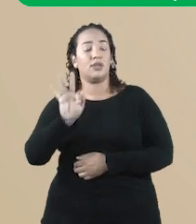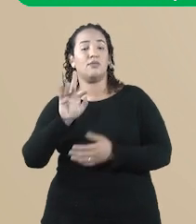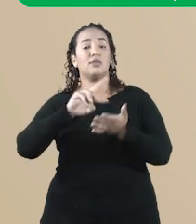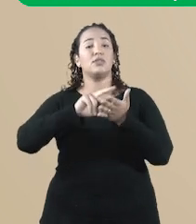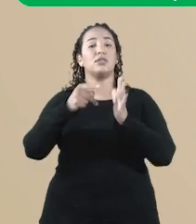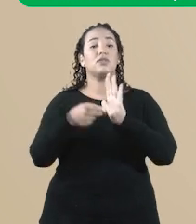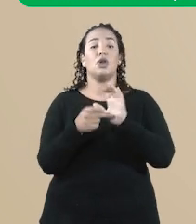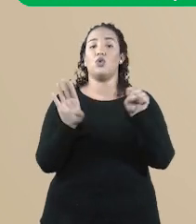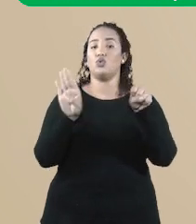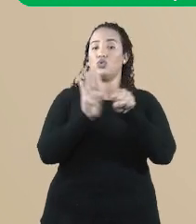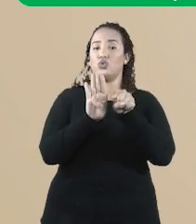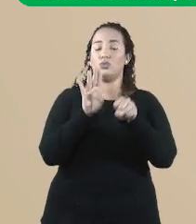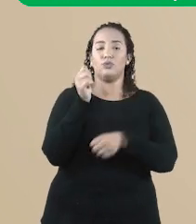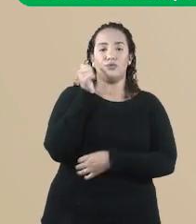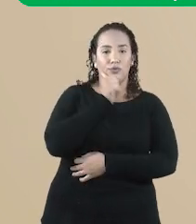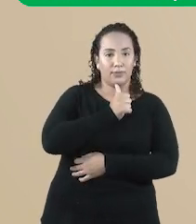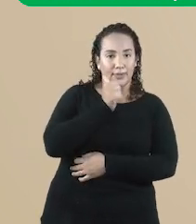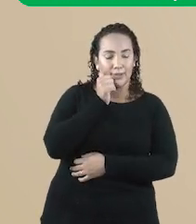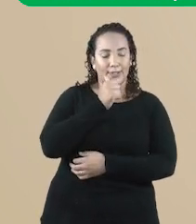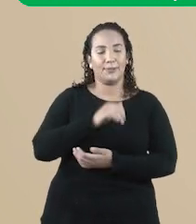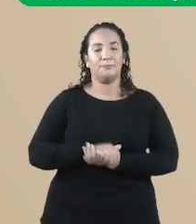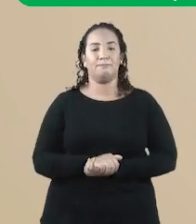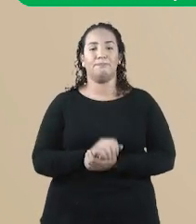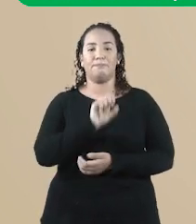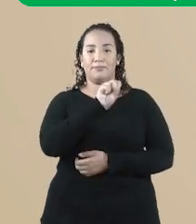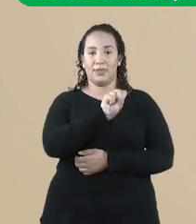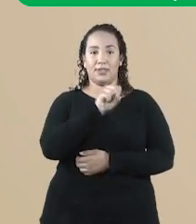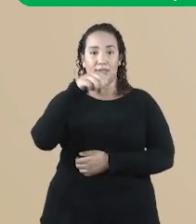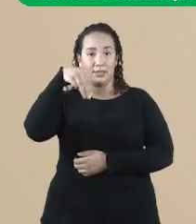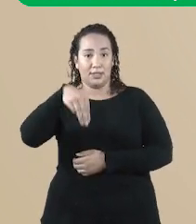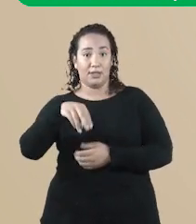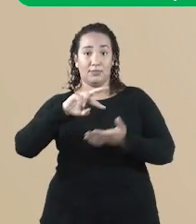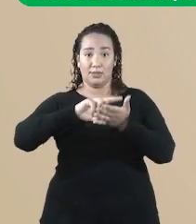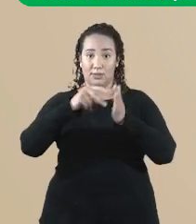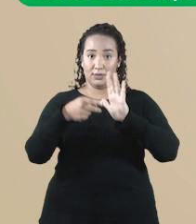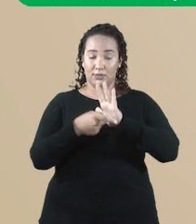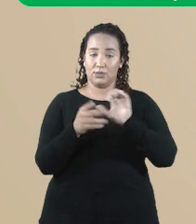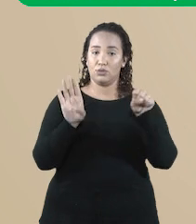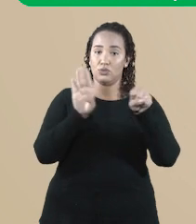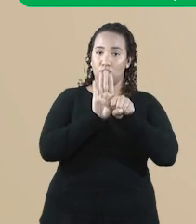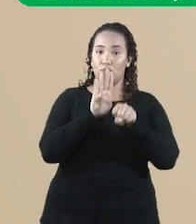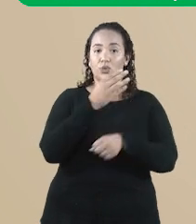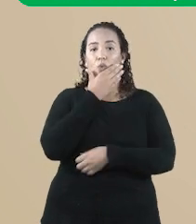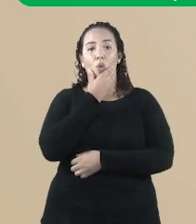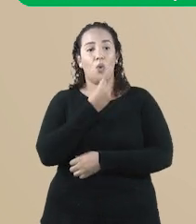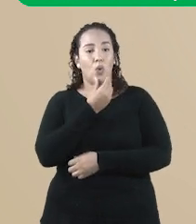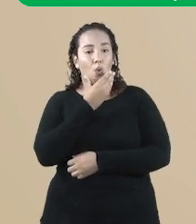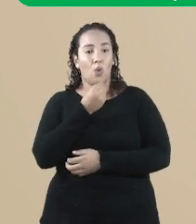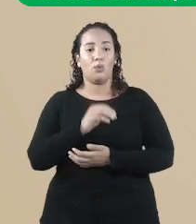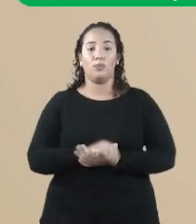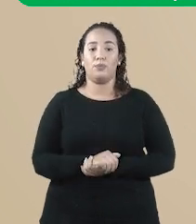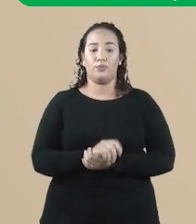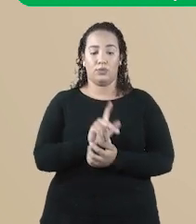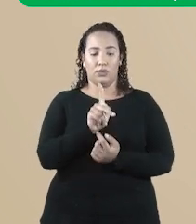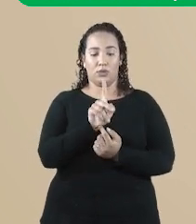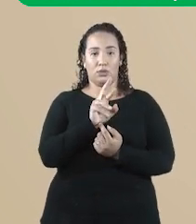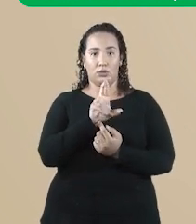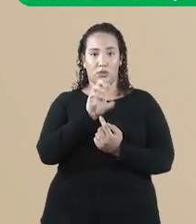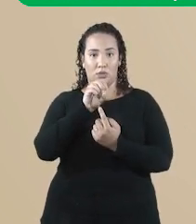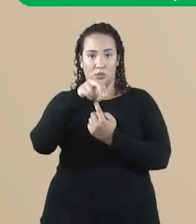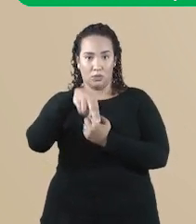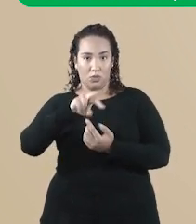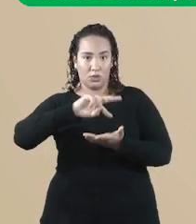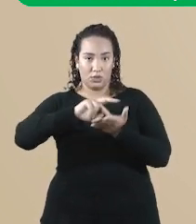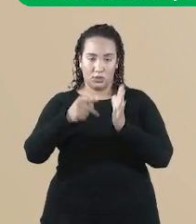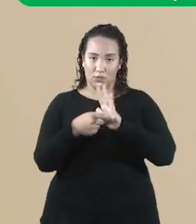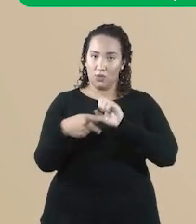SF significa substantivo feminino, SM significa substantivo masculino, PRON